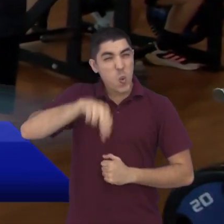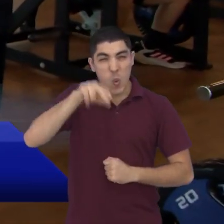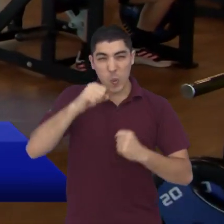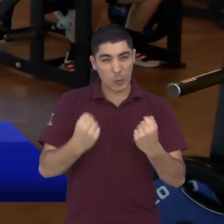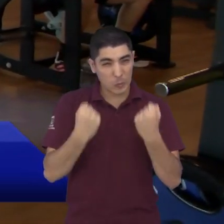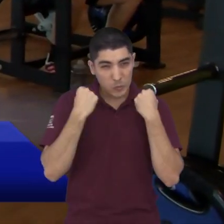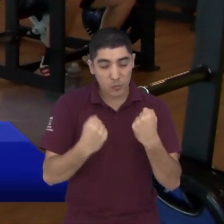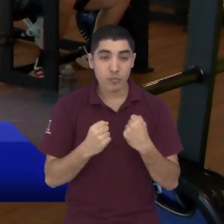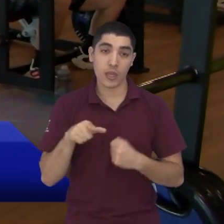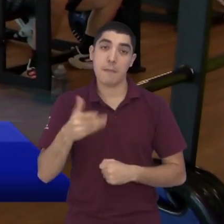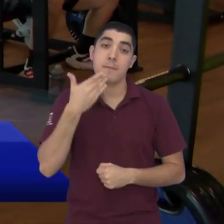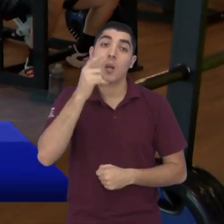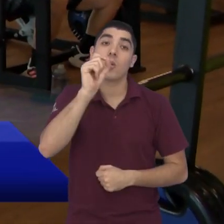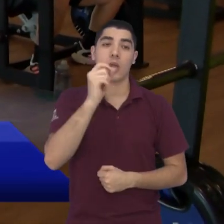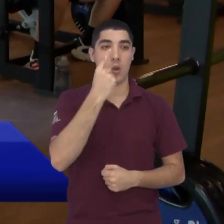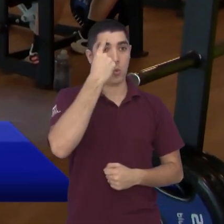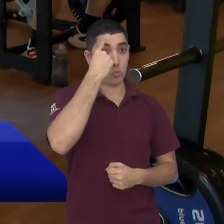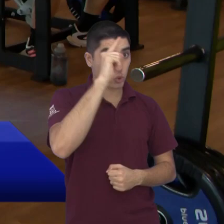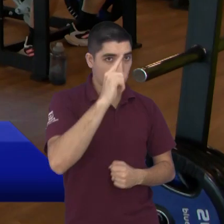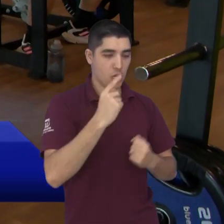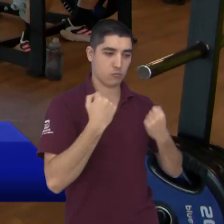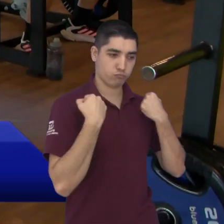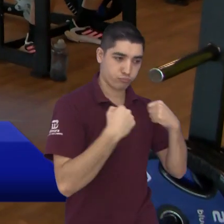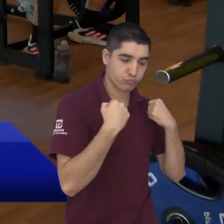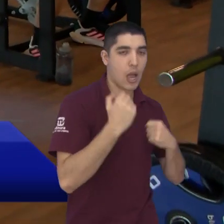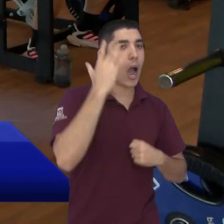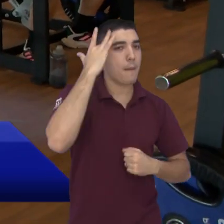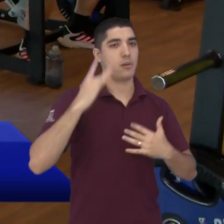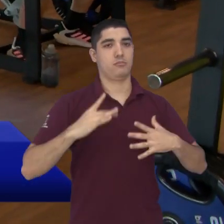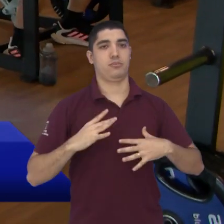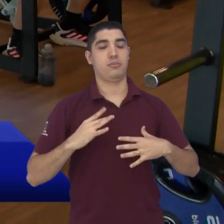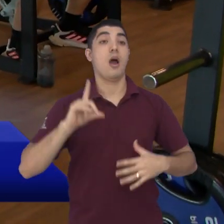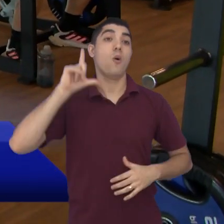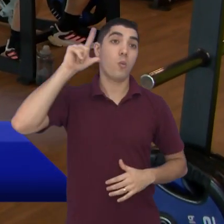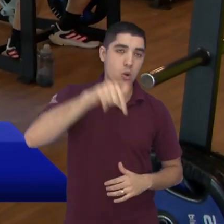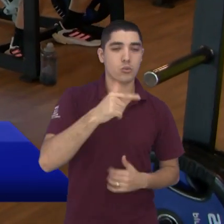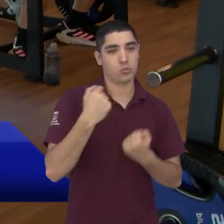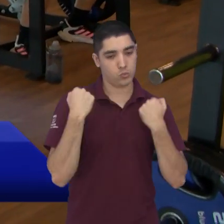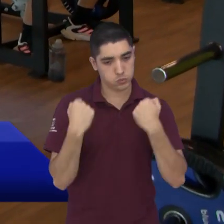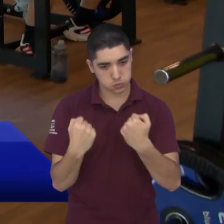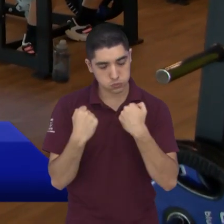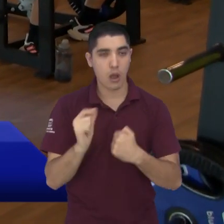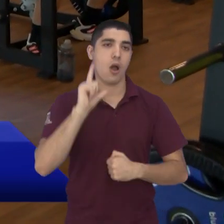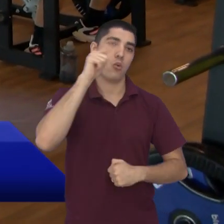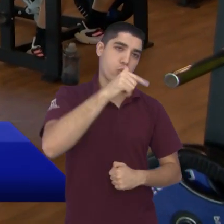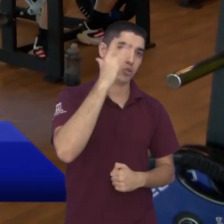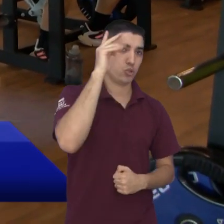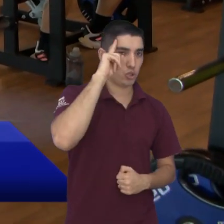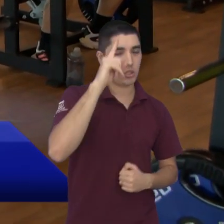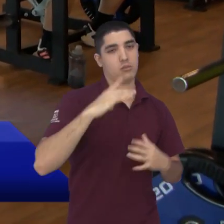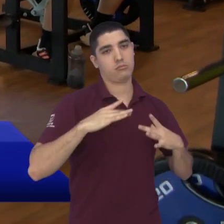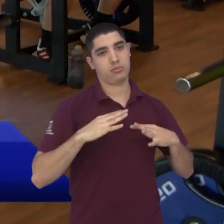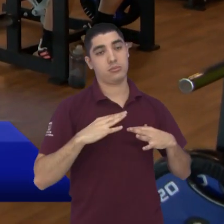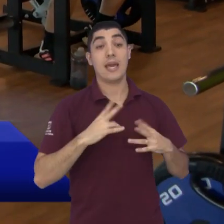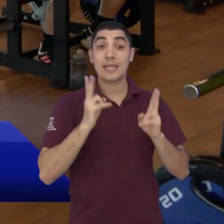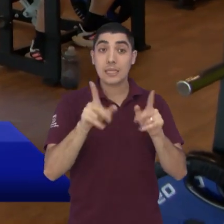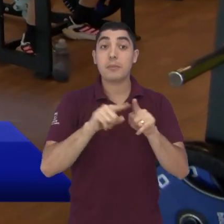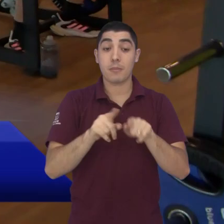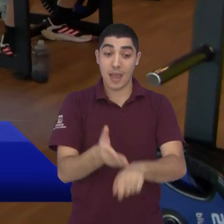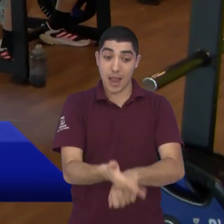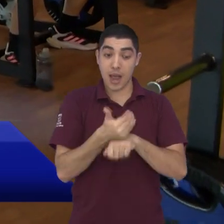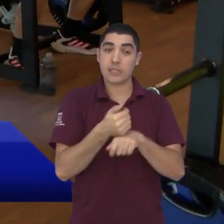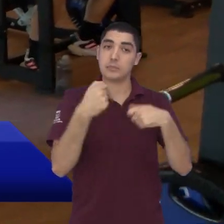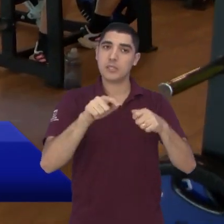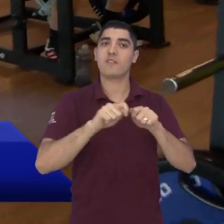aquele que nunca treinou o ideal é treinar um dia e descansar o outro dia sim dia não dia sim dia não sempre fazer um pré-aquecimento antes de